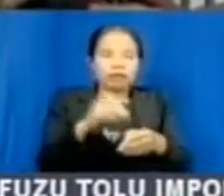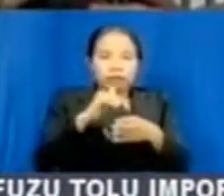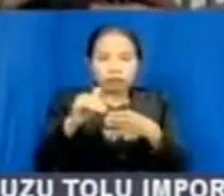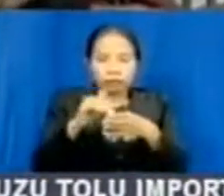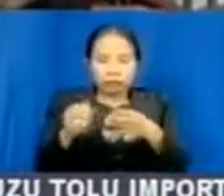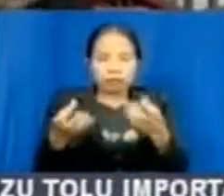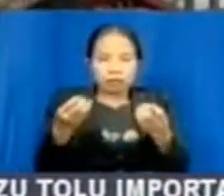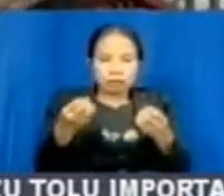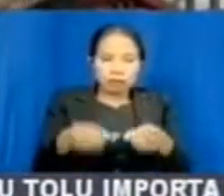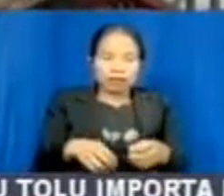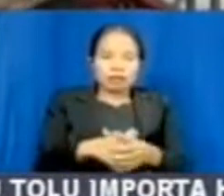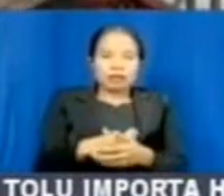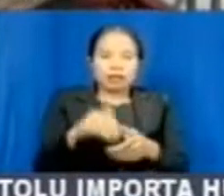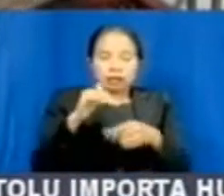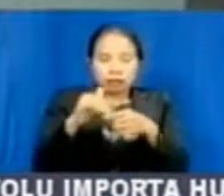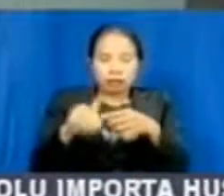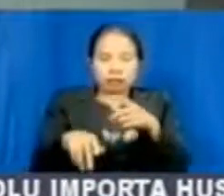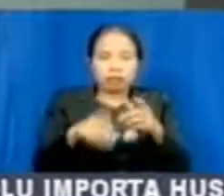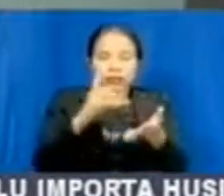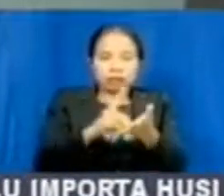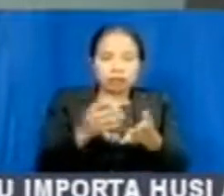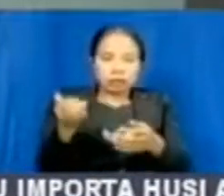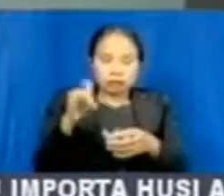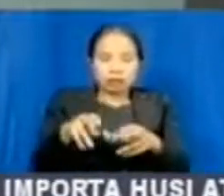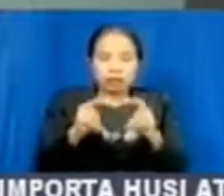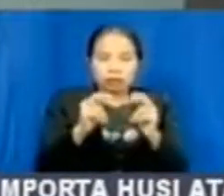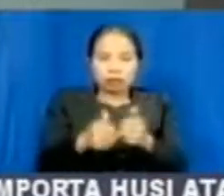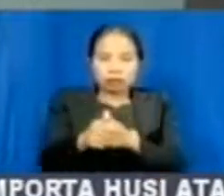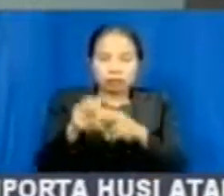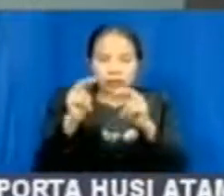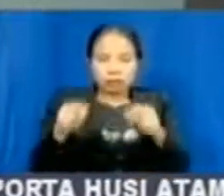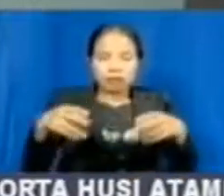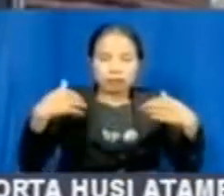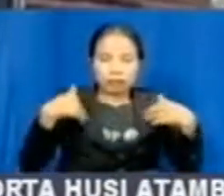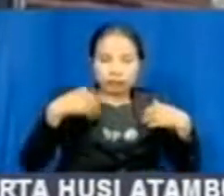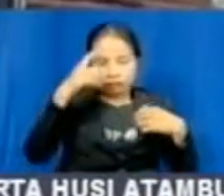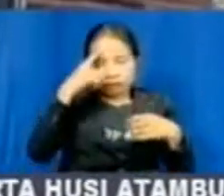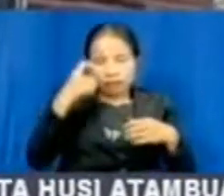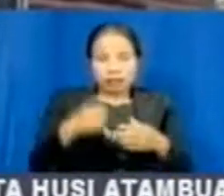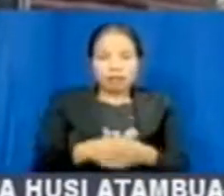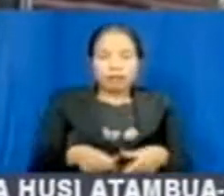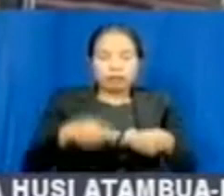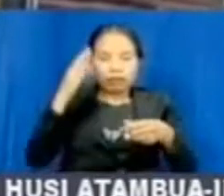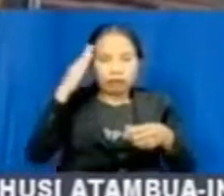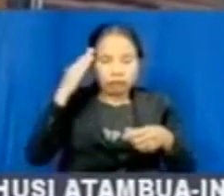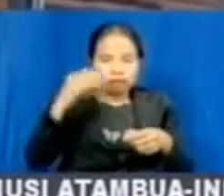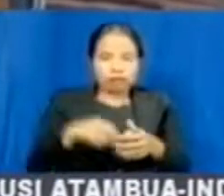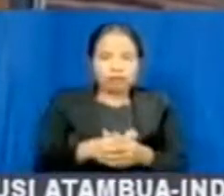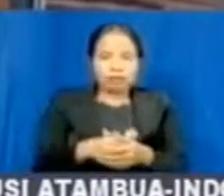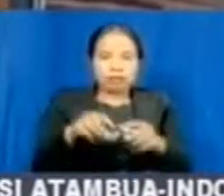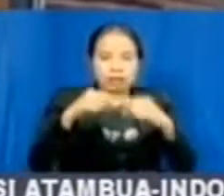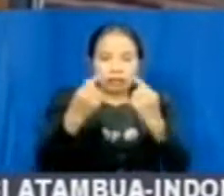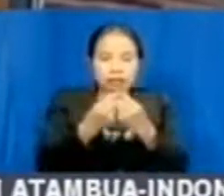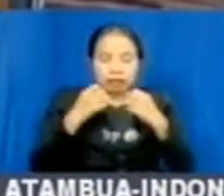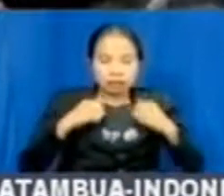um, a tu capacita pessoal roto ter necessidade e nebe IHA. Tambane, ne encoraja gestor de saúde